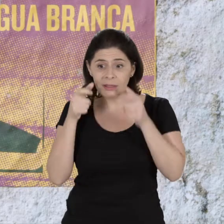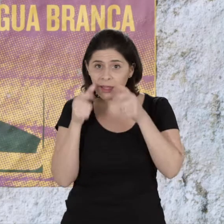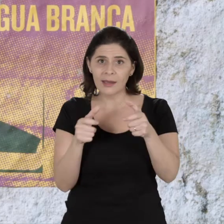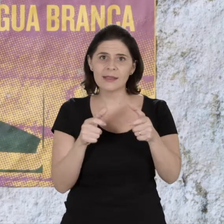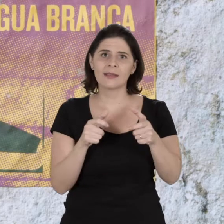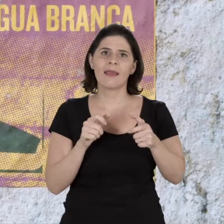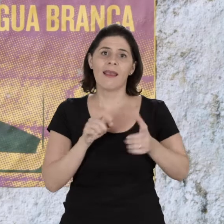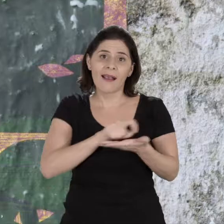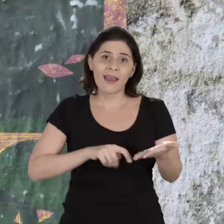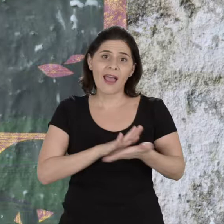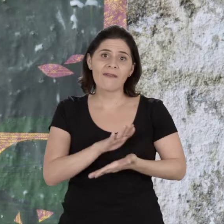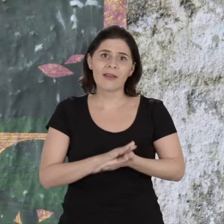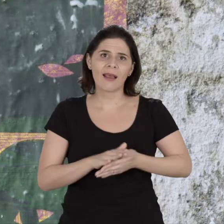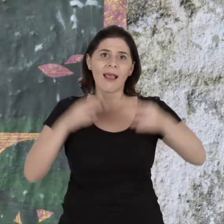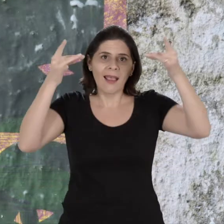imprimem cartazes de rua.